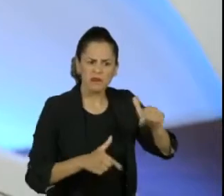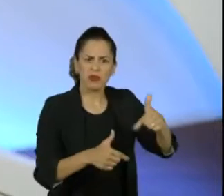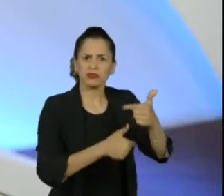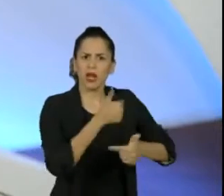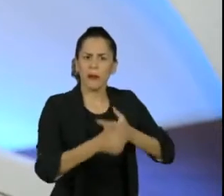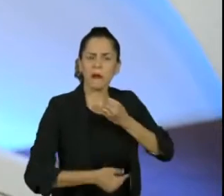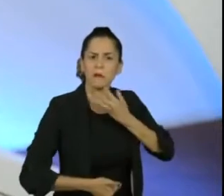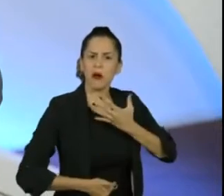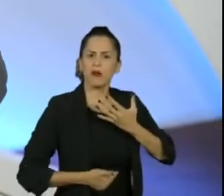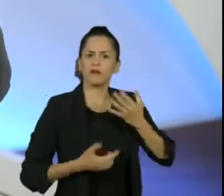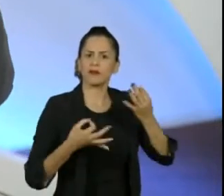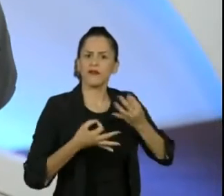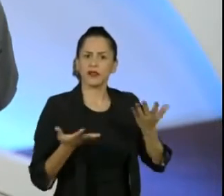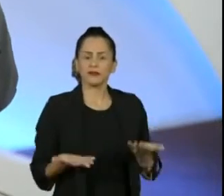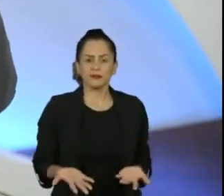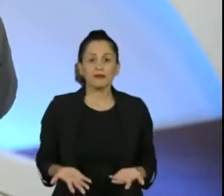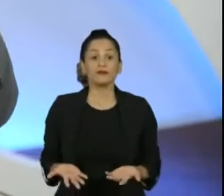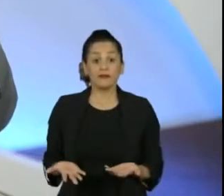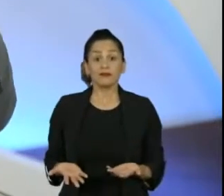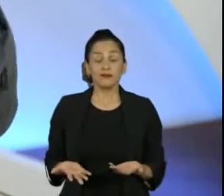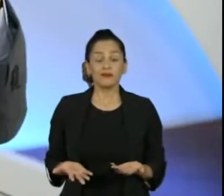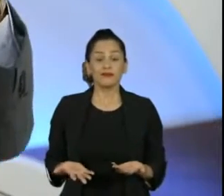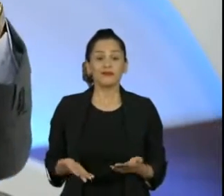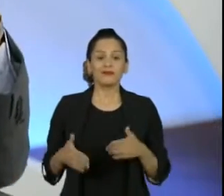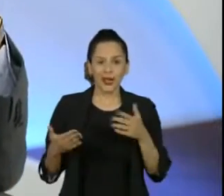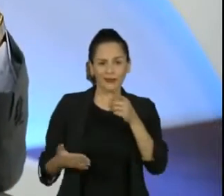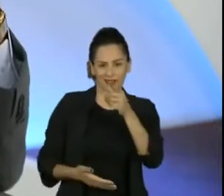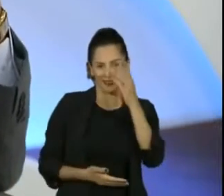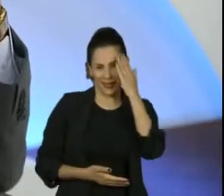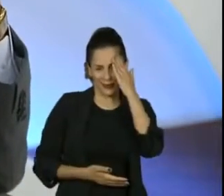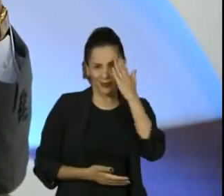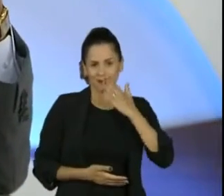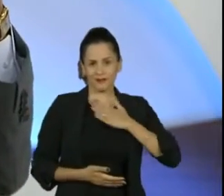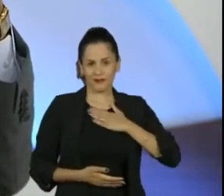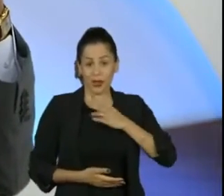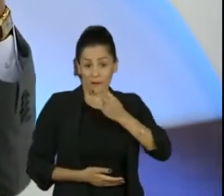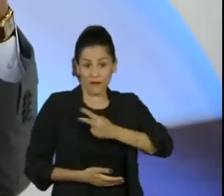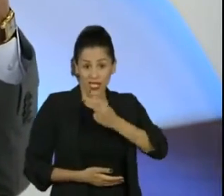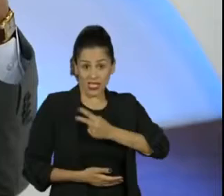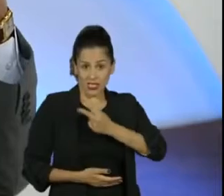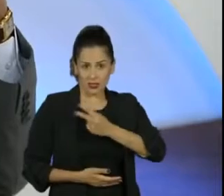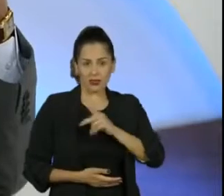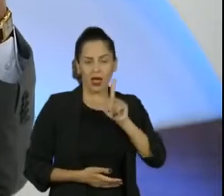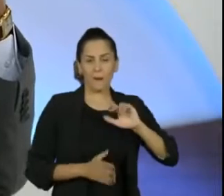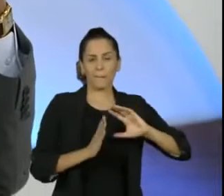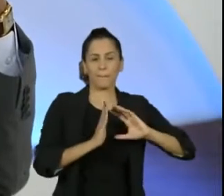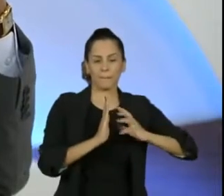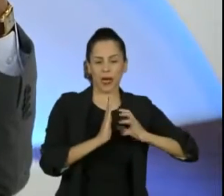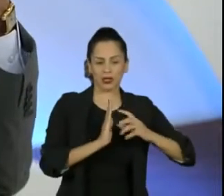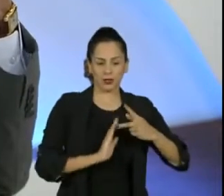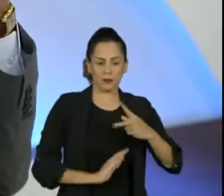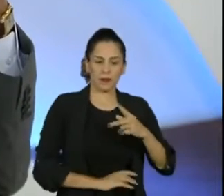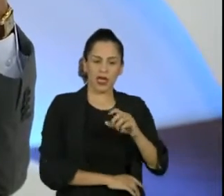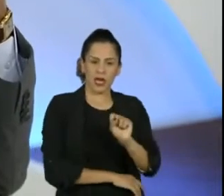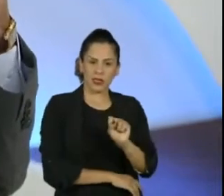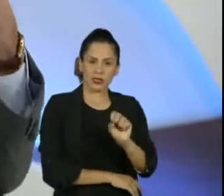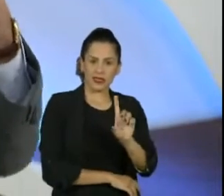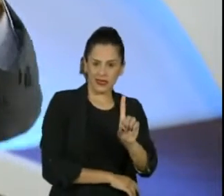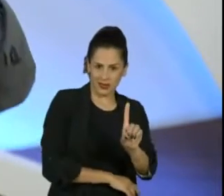fazendo. Então, você esqueceu que o meu vice hoje, presidente do PSD, que é o Fuad